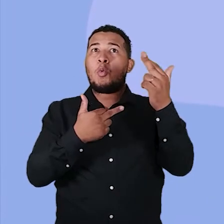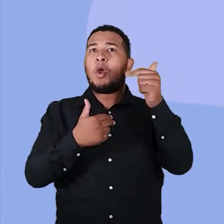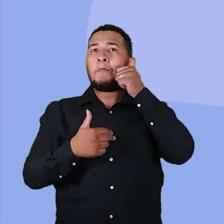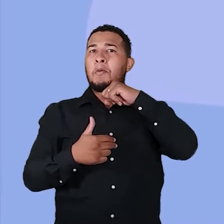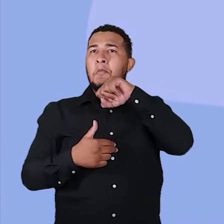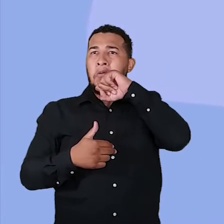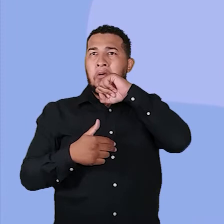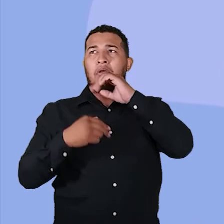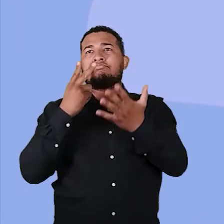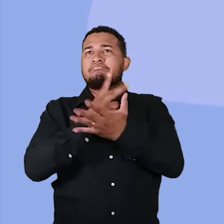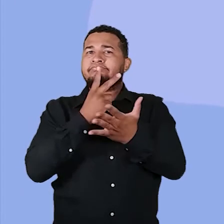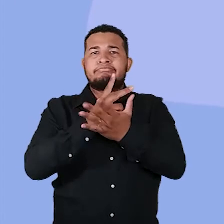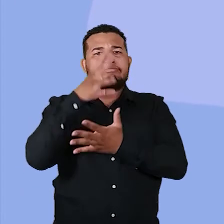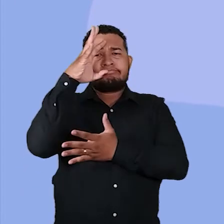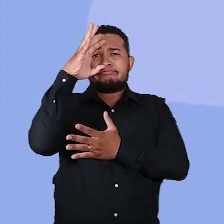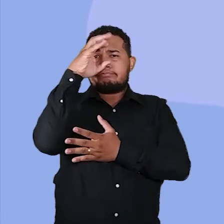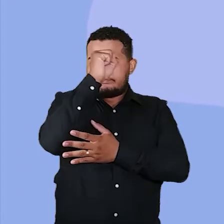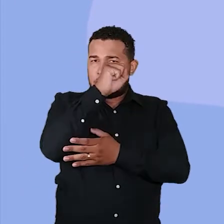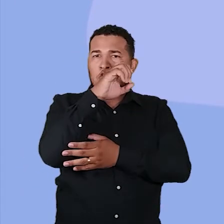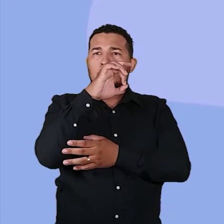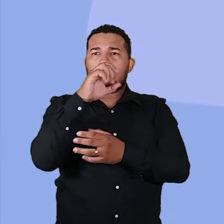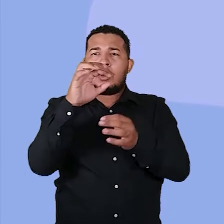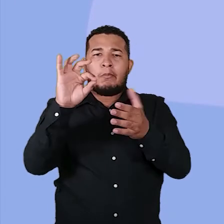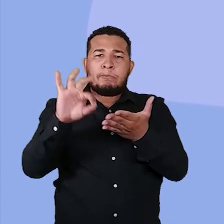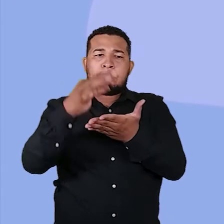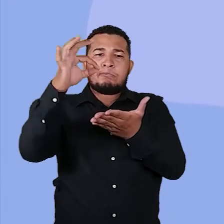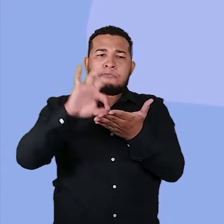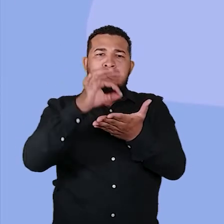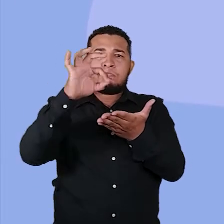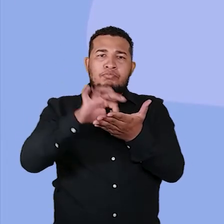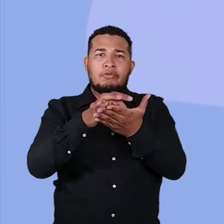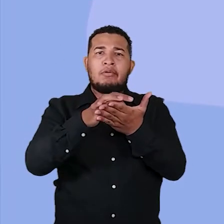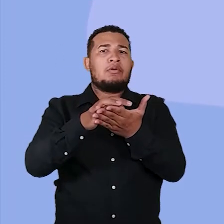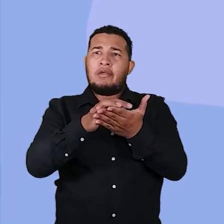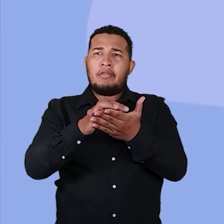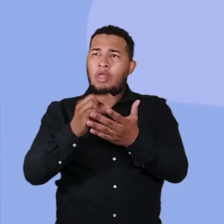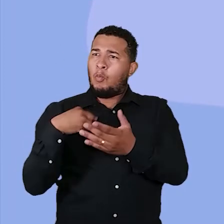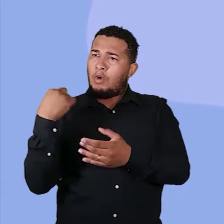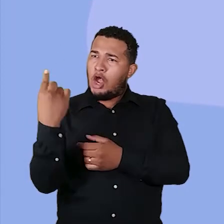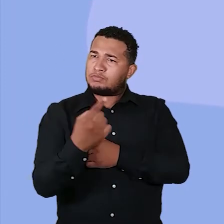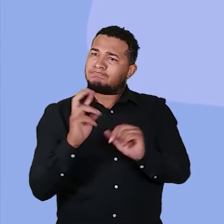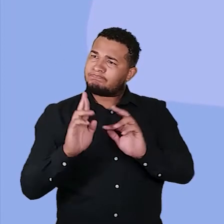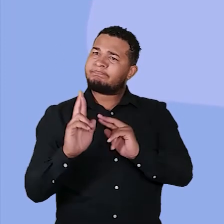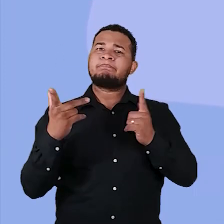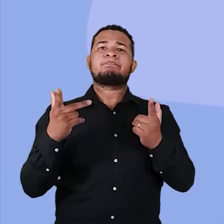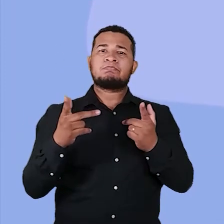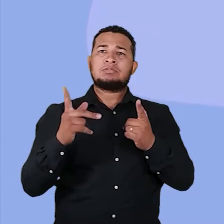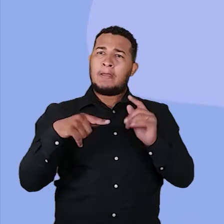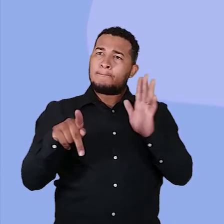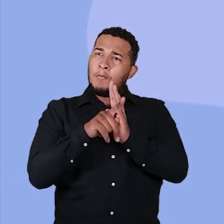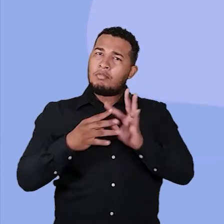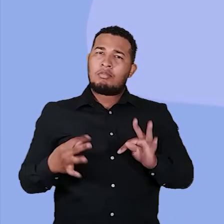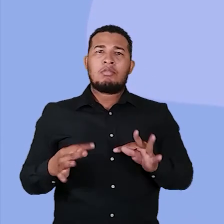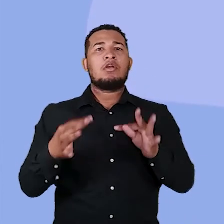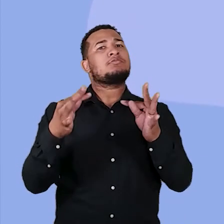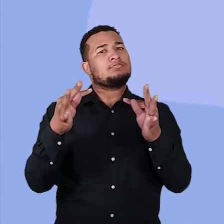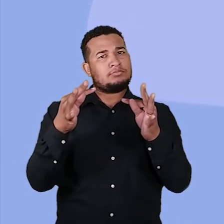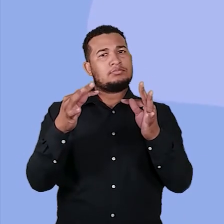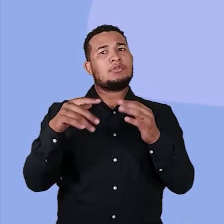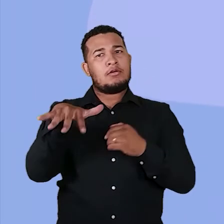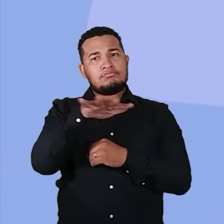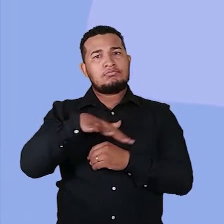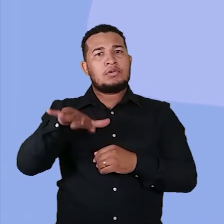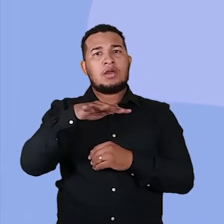mães, que se conformavam em aprender corte e costura. Nossa geração é diferente, é a geração da